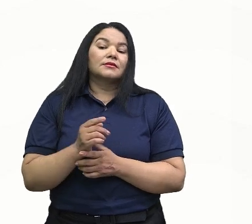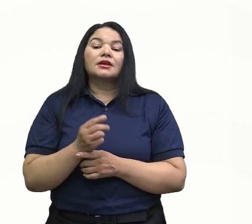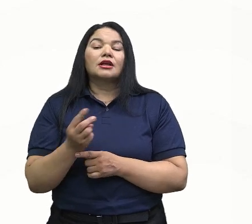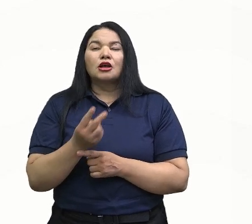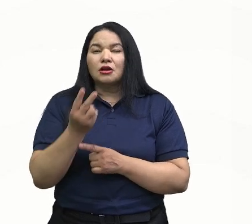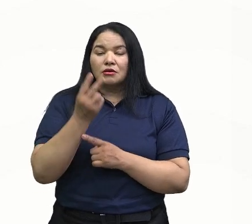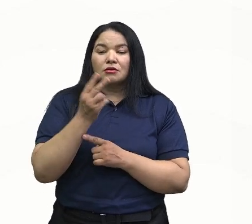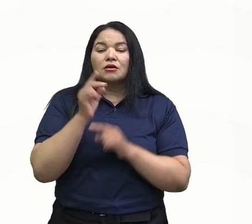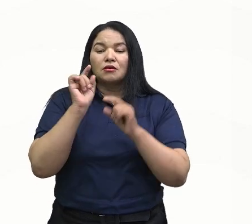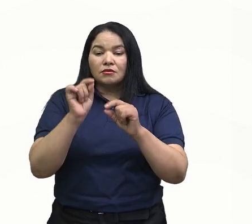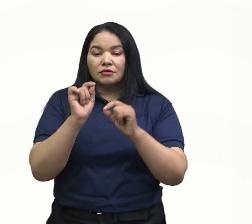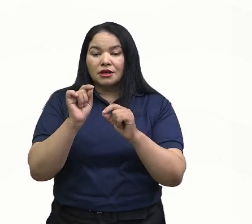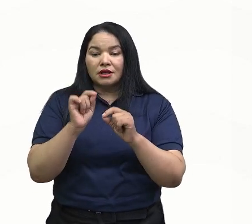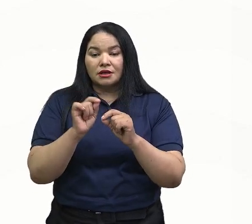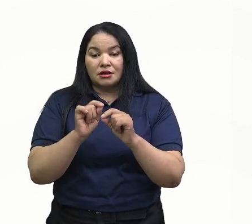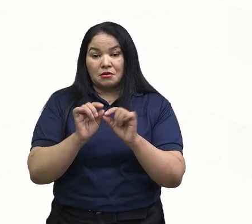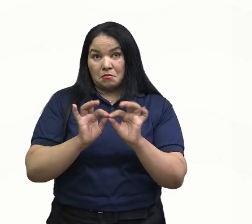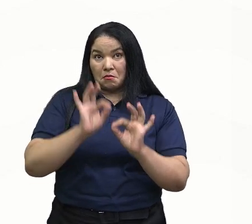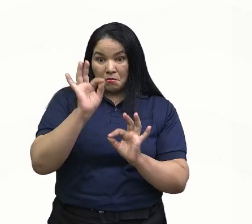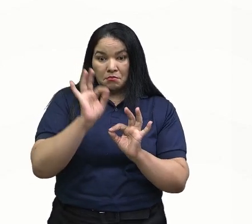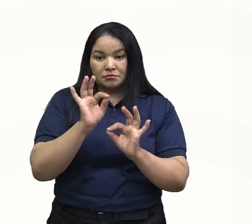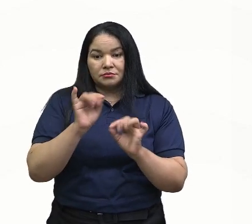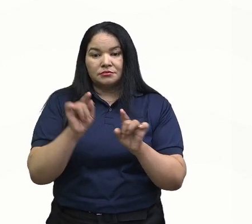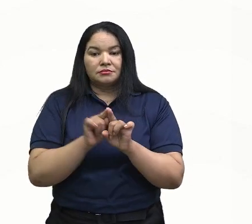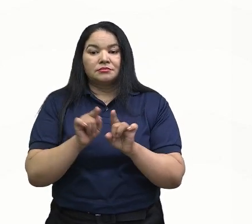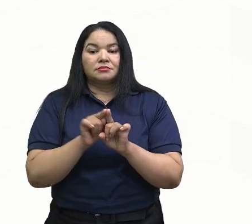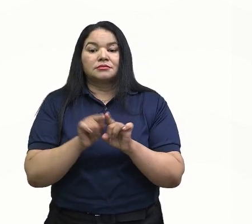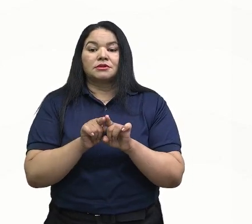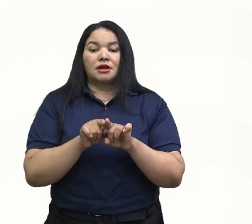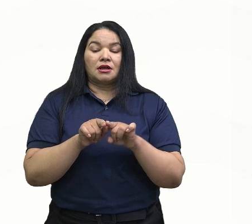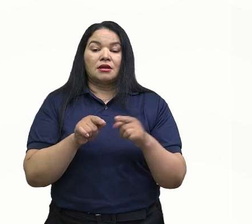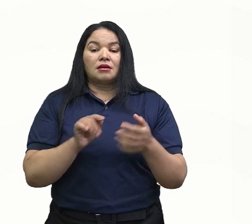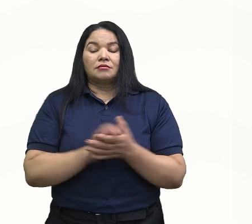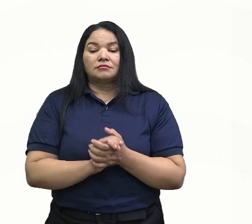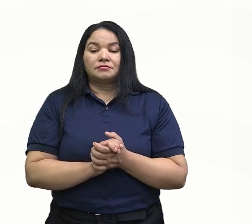por que isso acontece? Imagina que a gente tem aqui